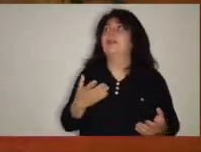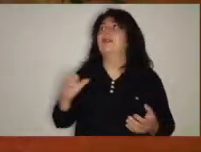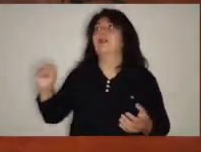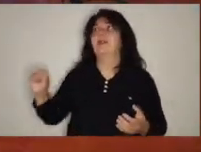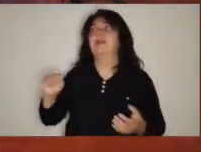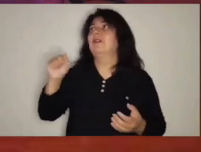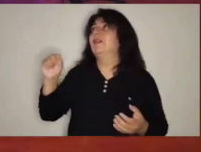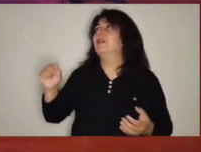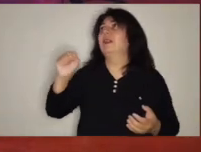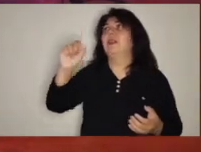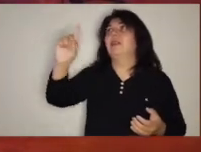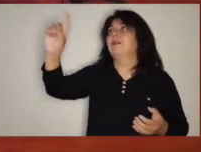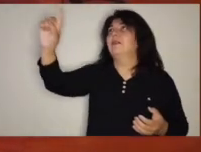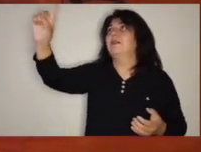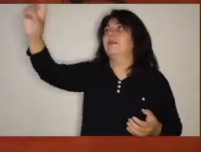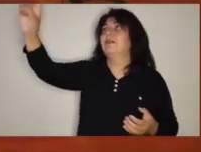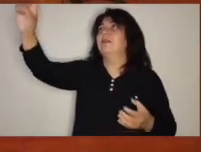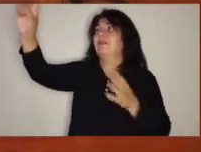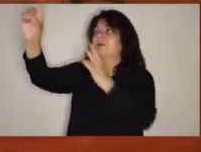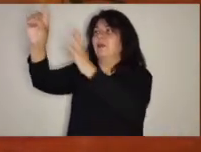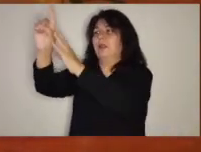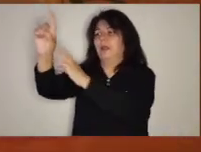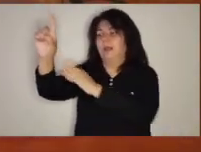voltar? Só tenho você,